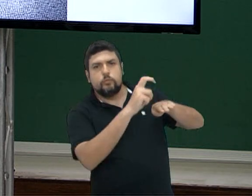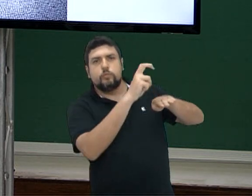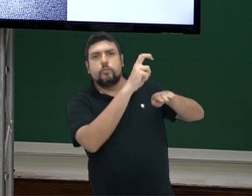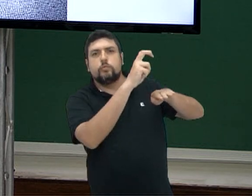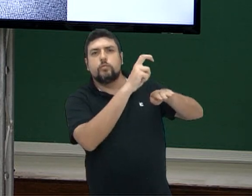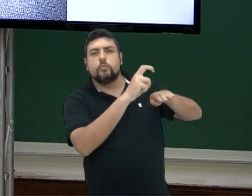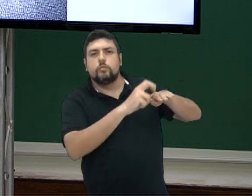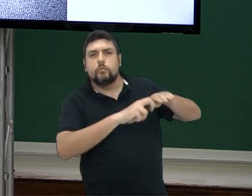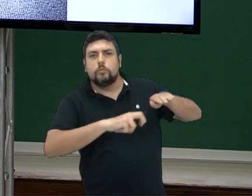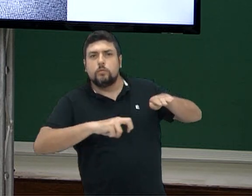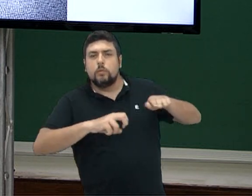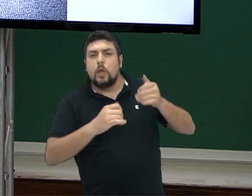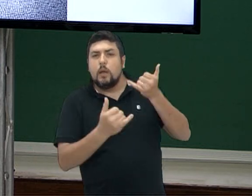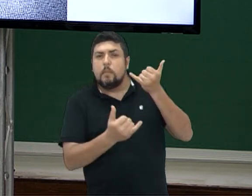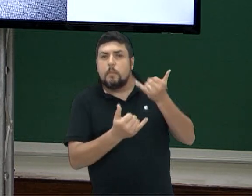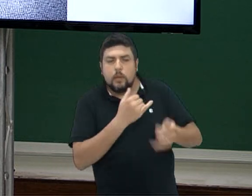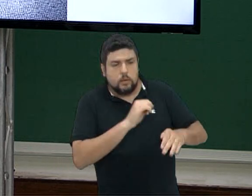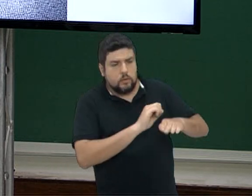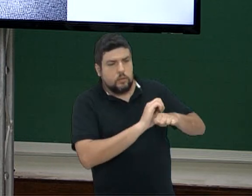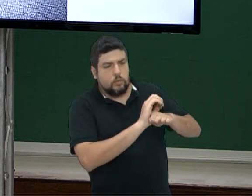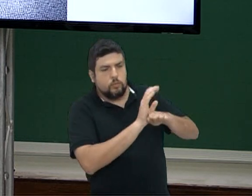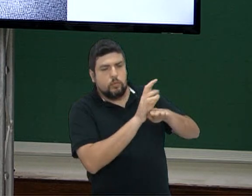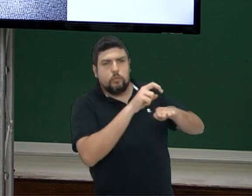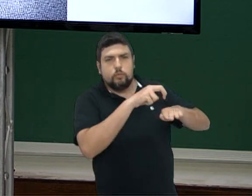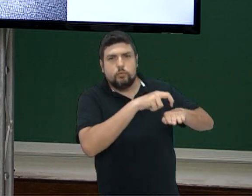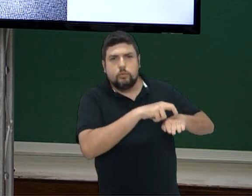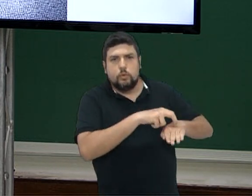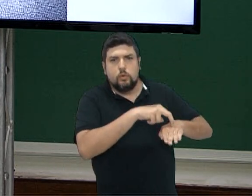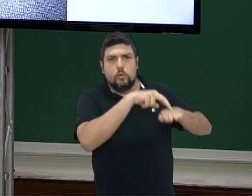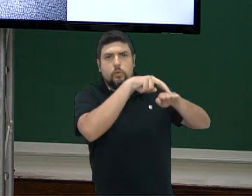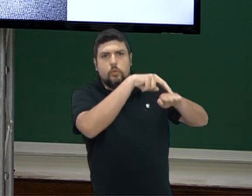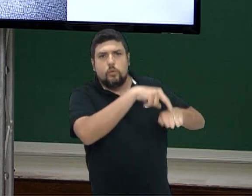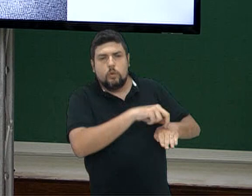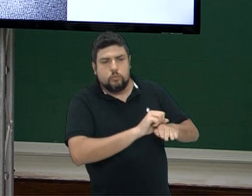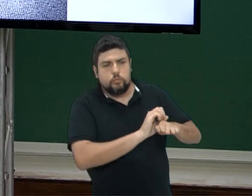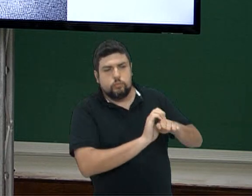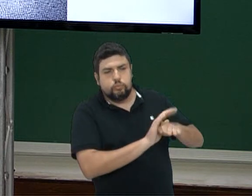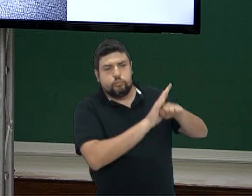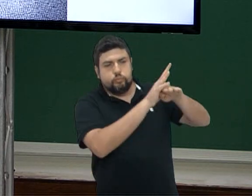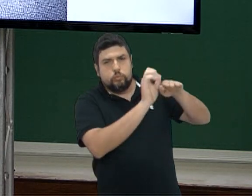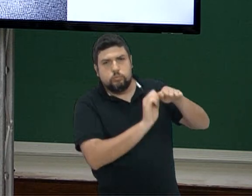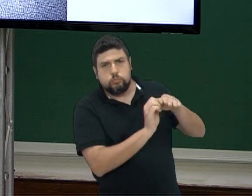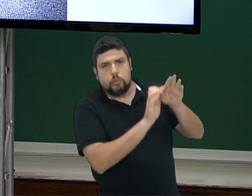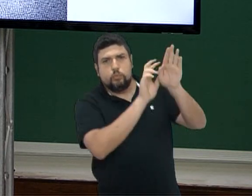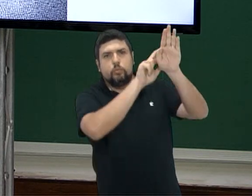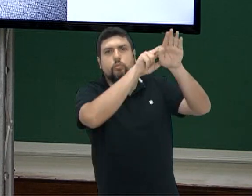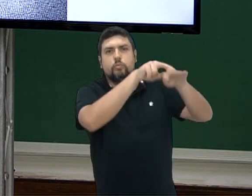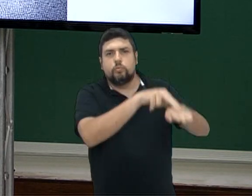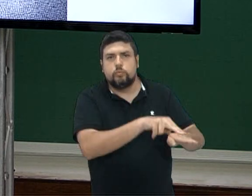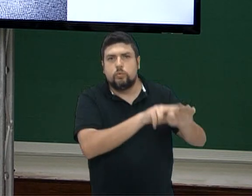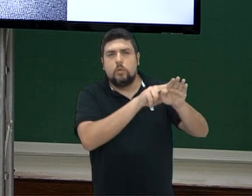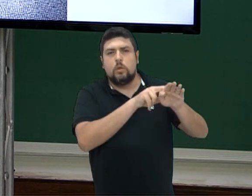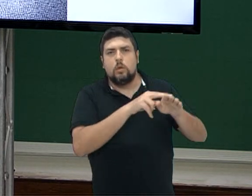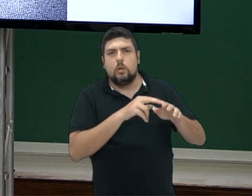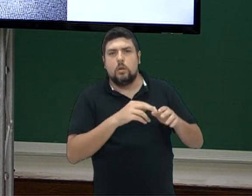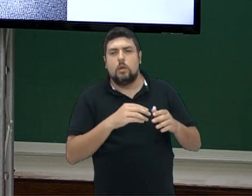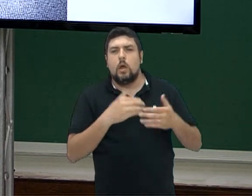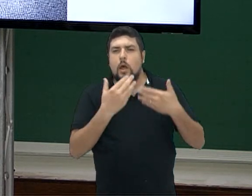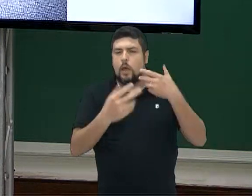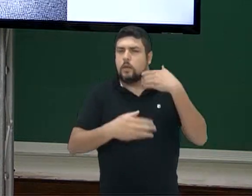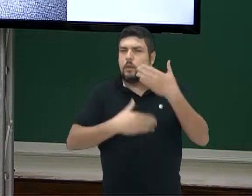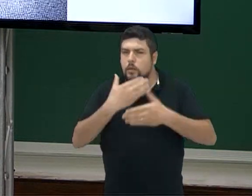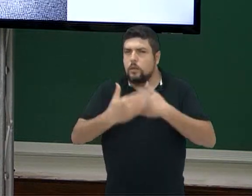manobras do surf. Então, o skate não tinha suas próprias manobras. Ela foi surgindo os nomes de manobras, né,